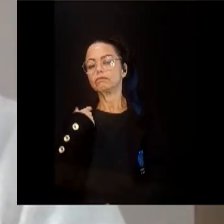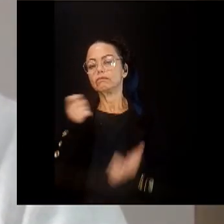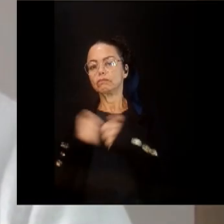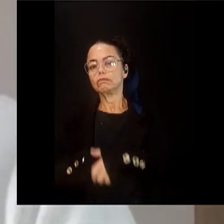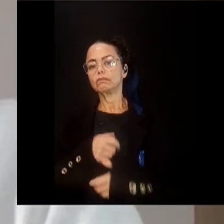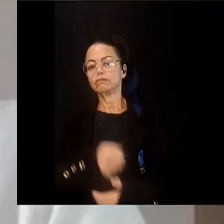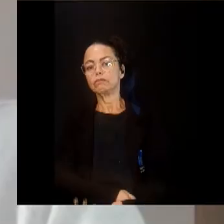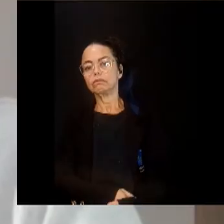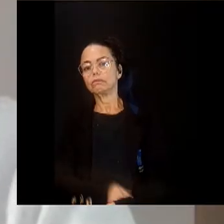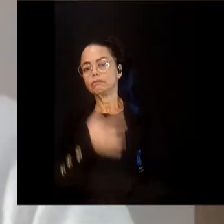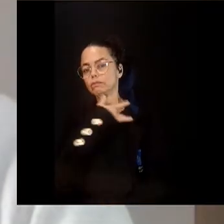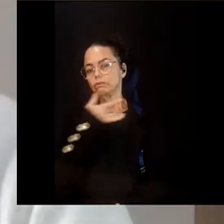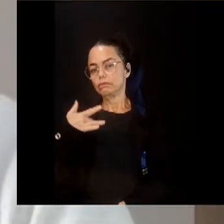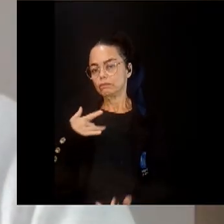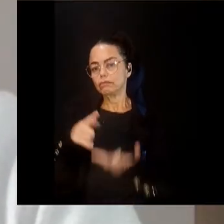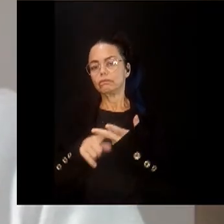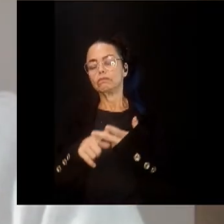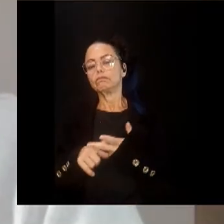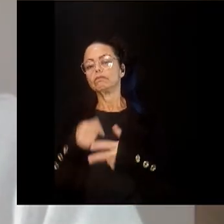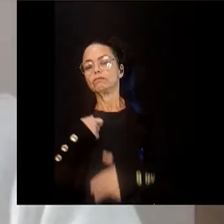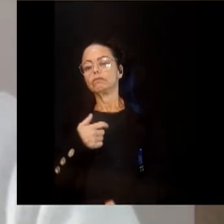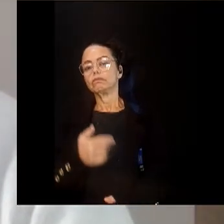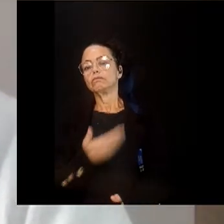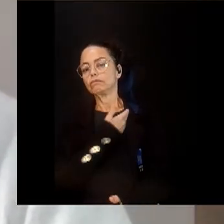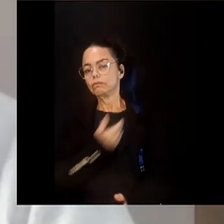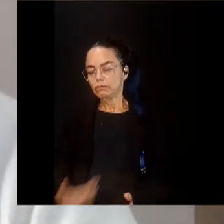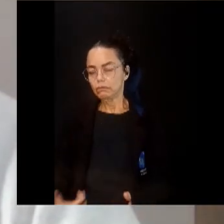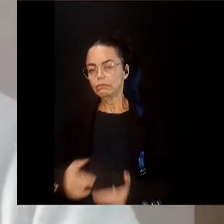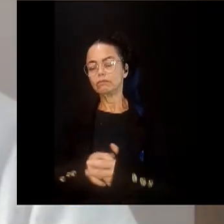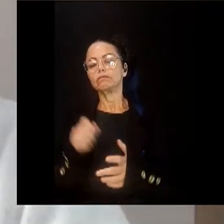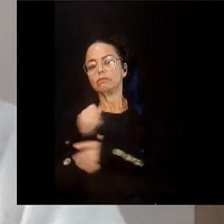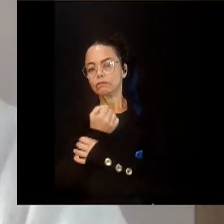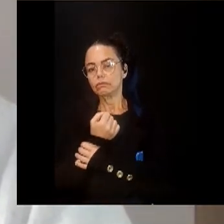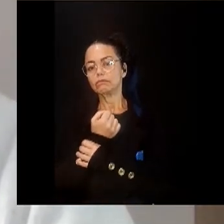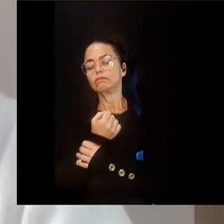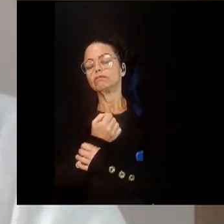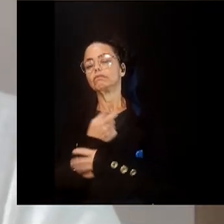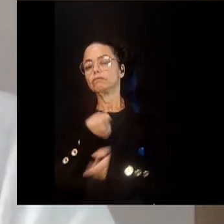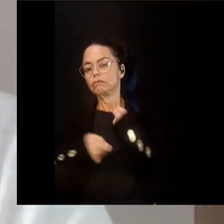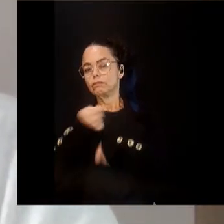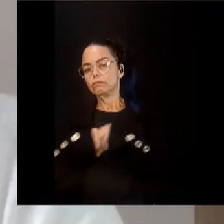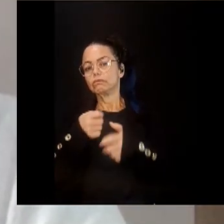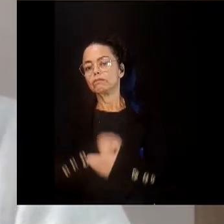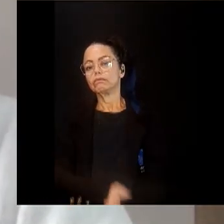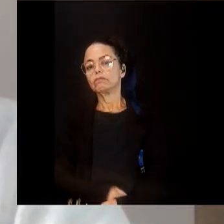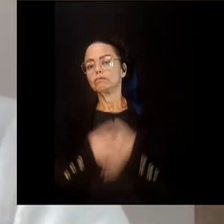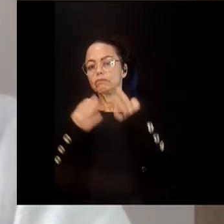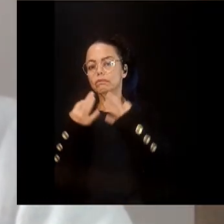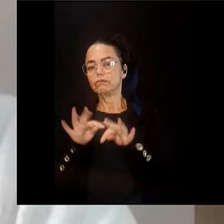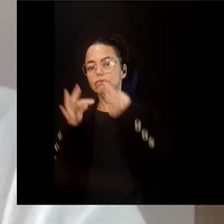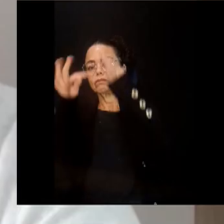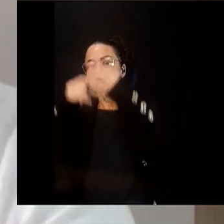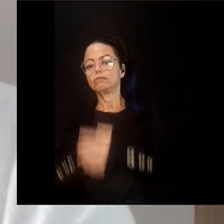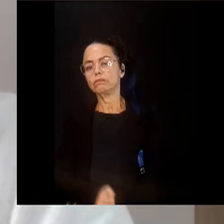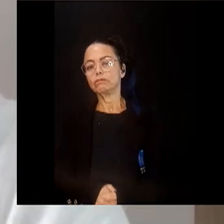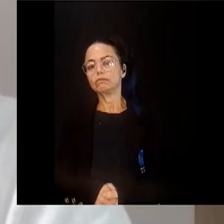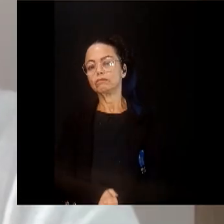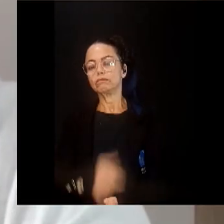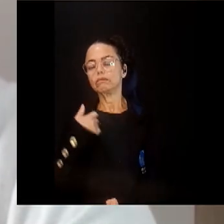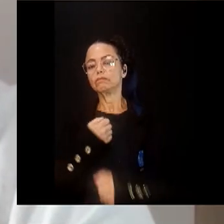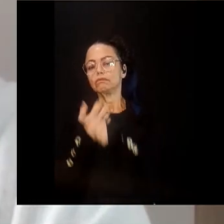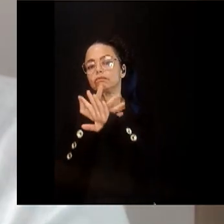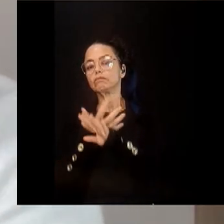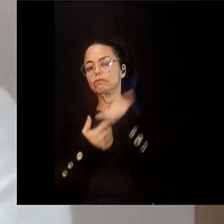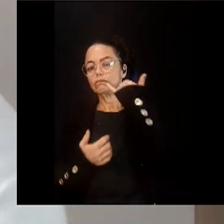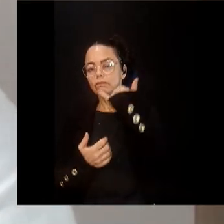saúde pública, segurança pública, setor financeiro, setor de tecnologia e setor de teleatendimento, né? Então, esses estão ali